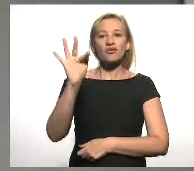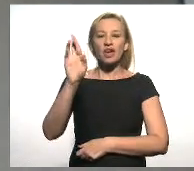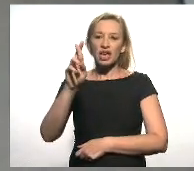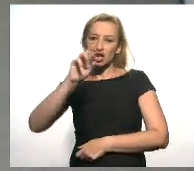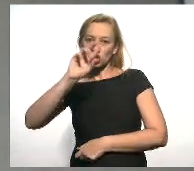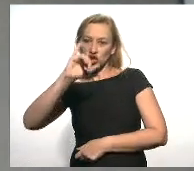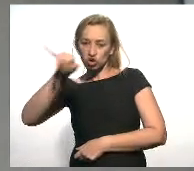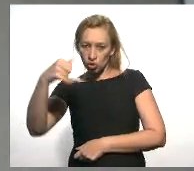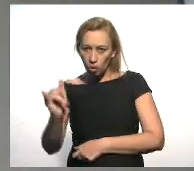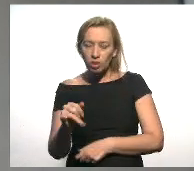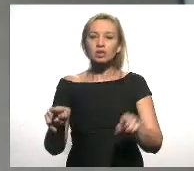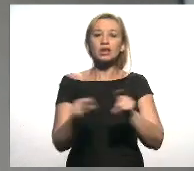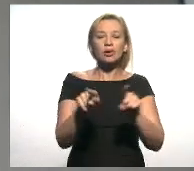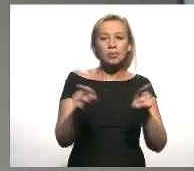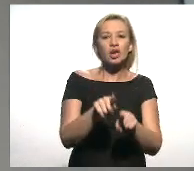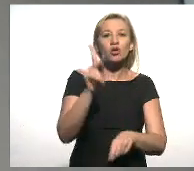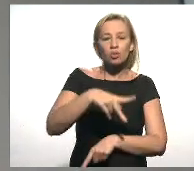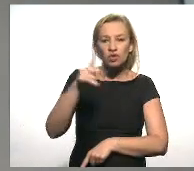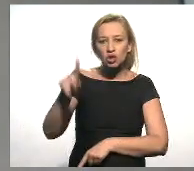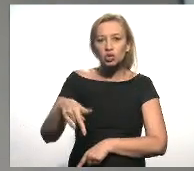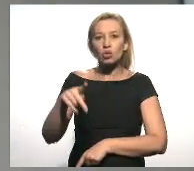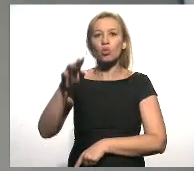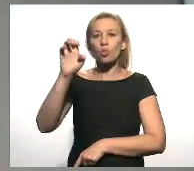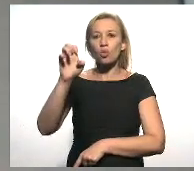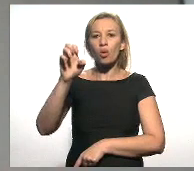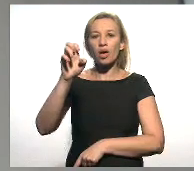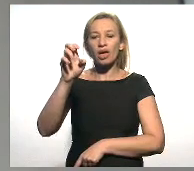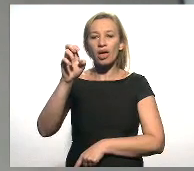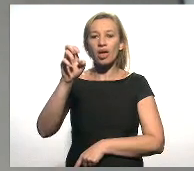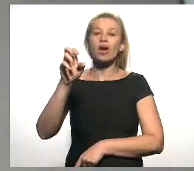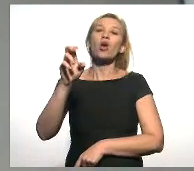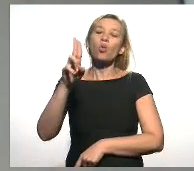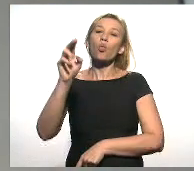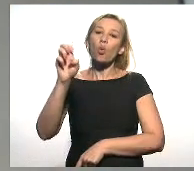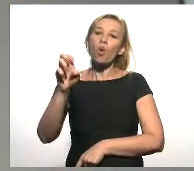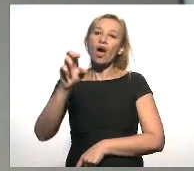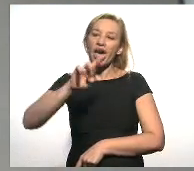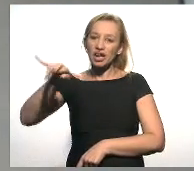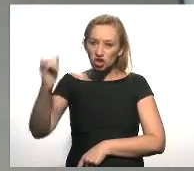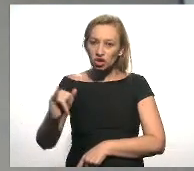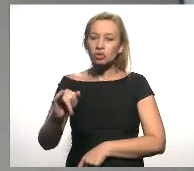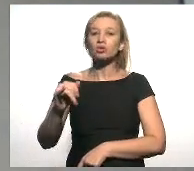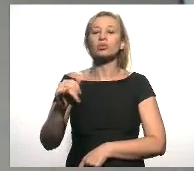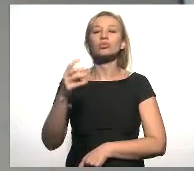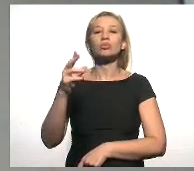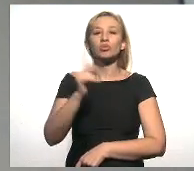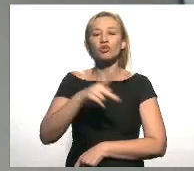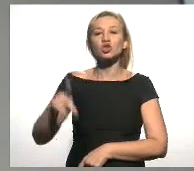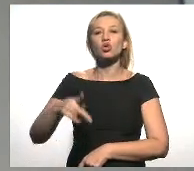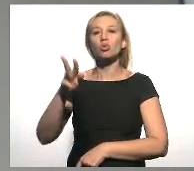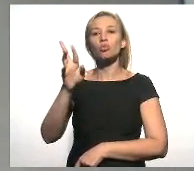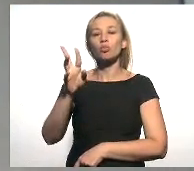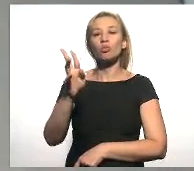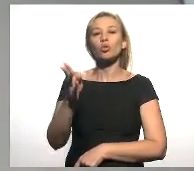o professor Bruno Sobral, da UERJ. Acabou que, na redação final, esse artigo que tratava